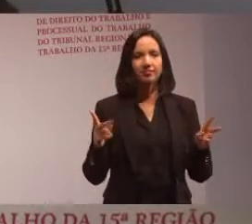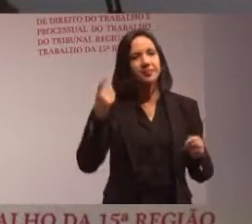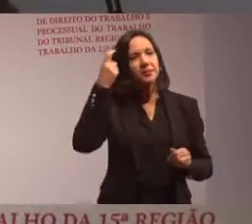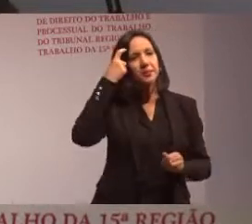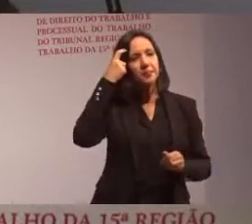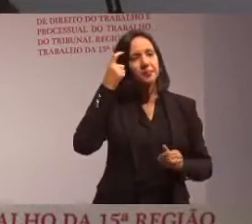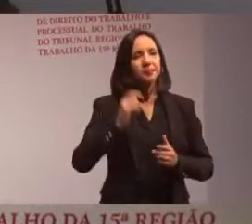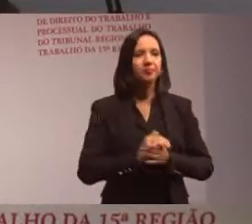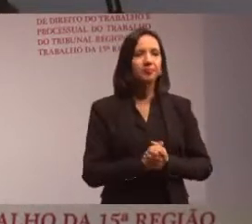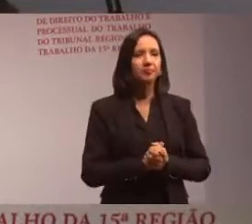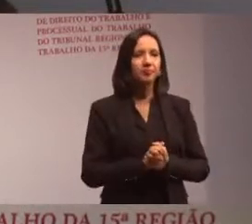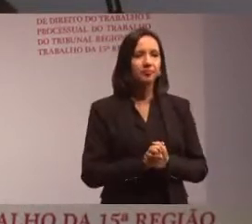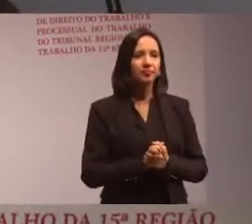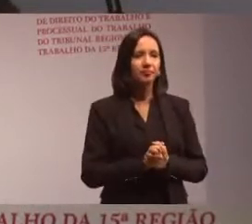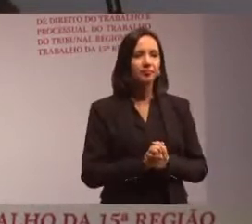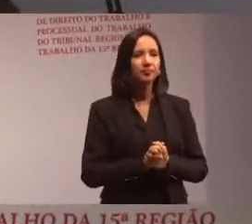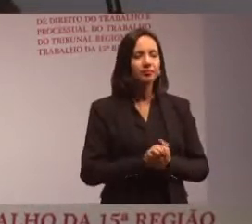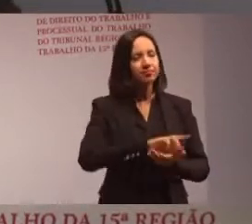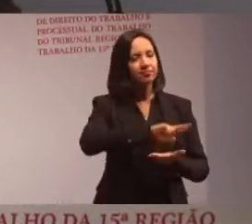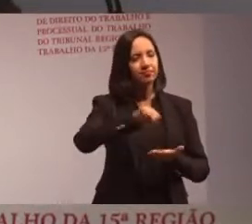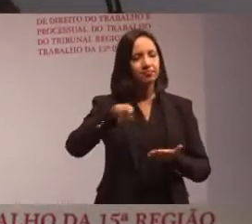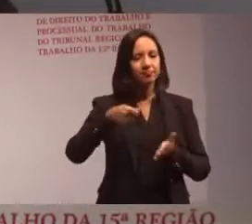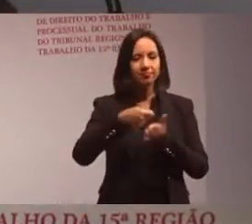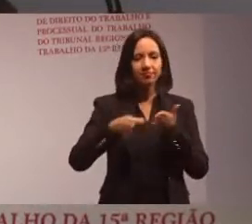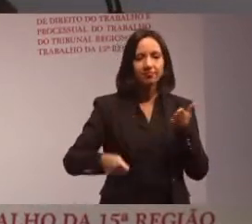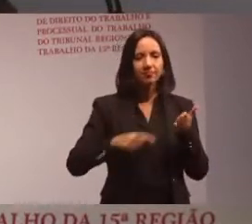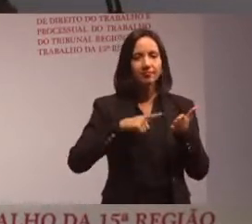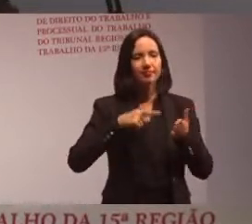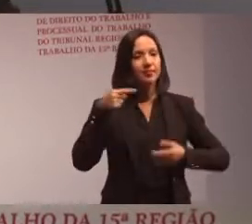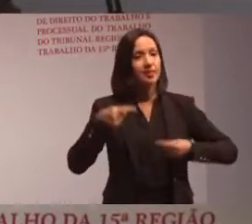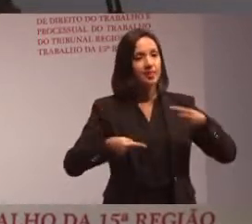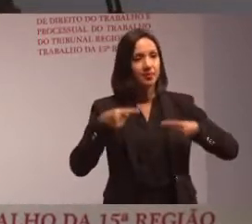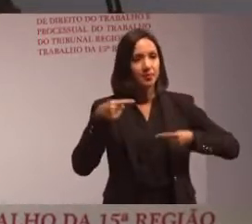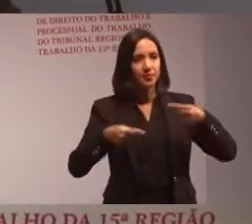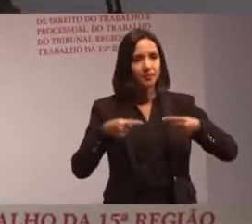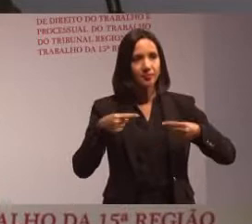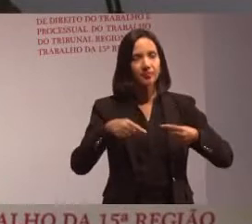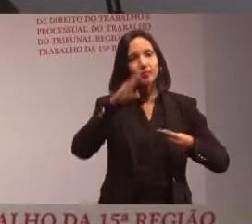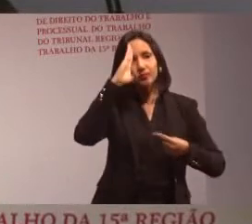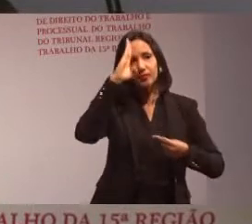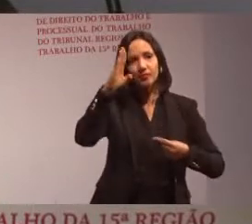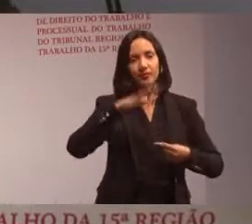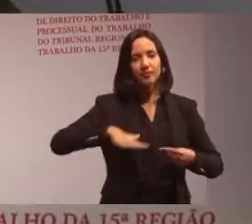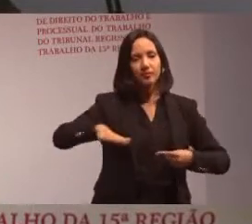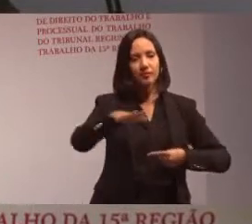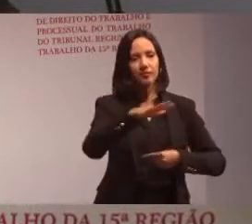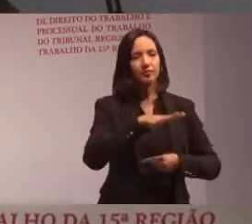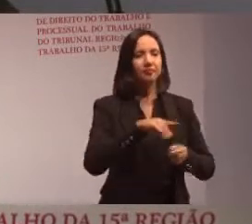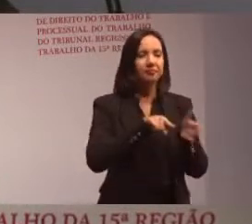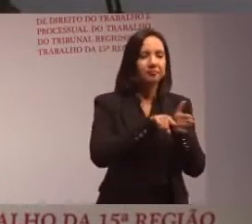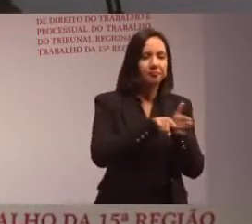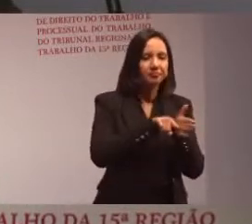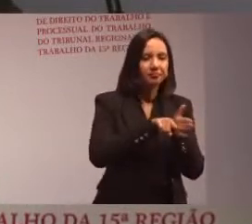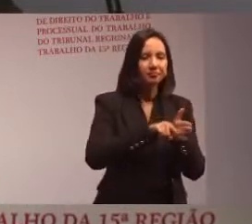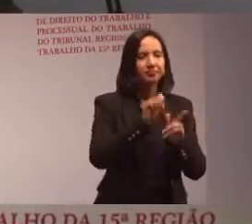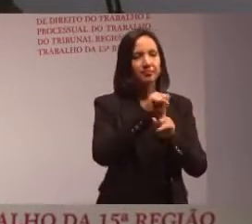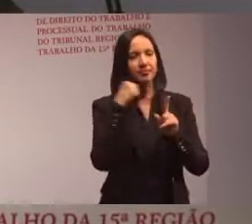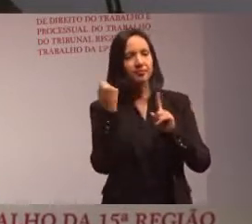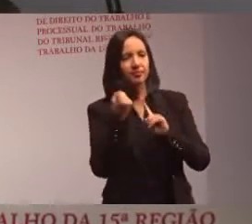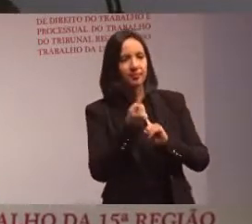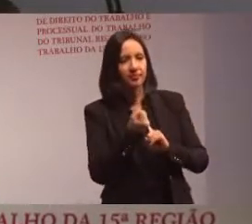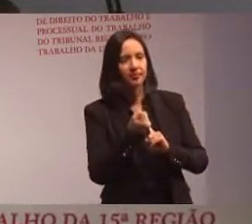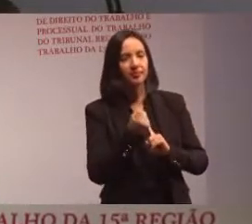pensar, porque, inclusive, muitos autores têm discutido, inclusive na área de ciências sociais,